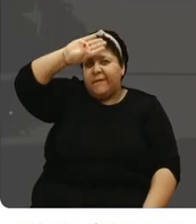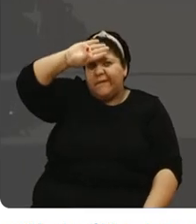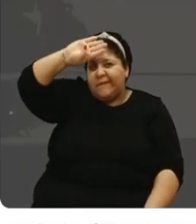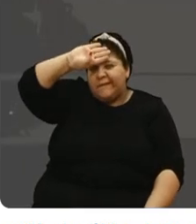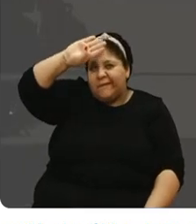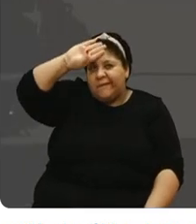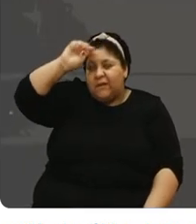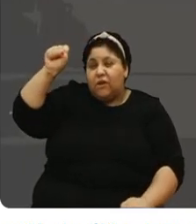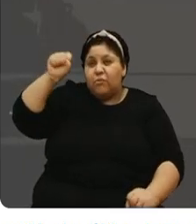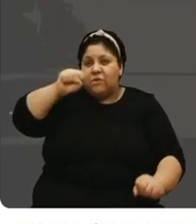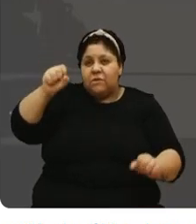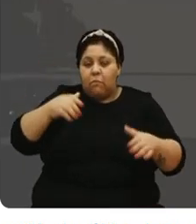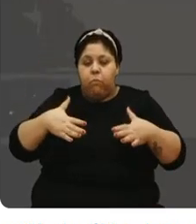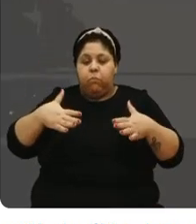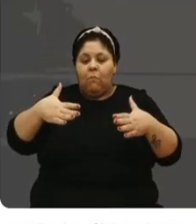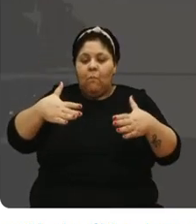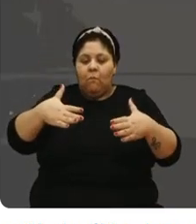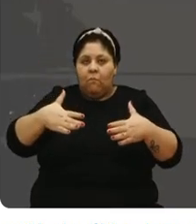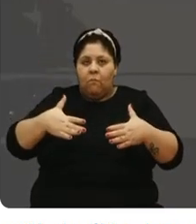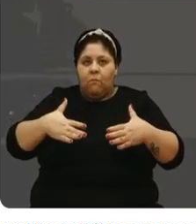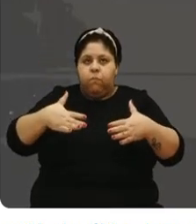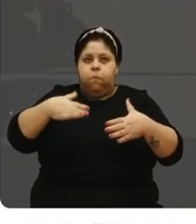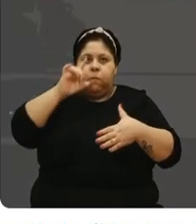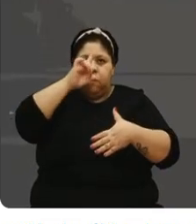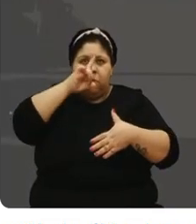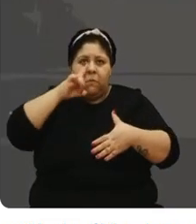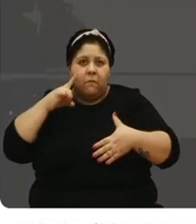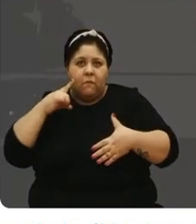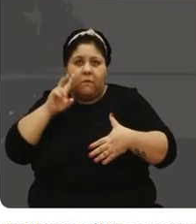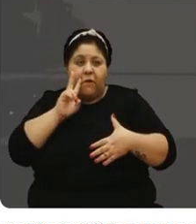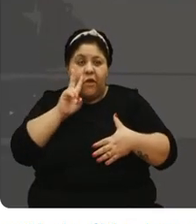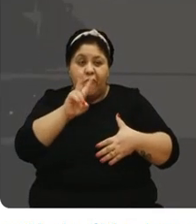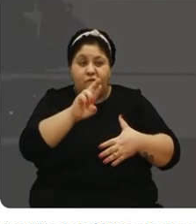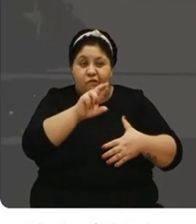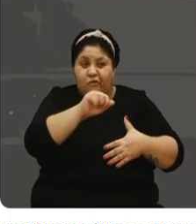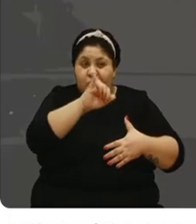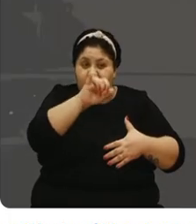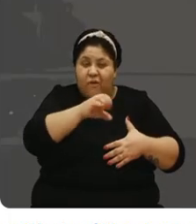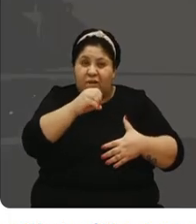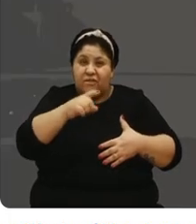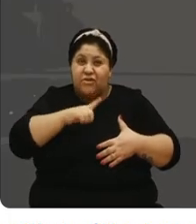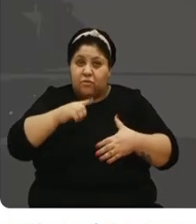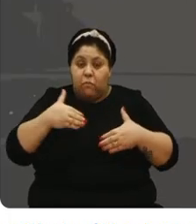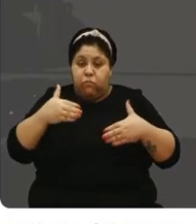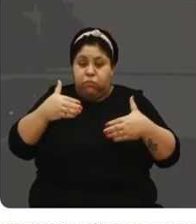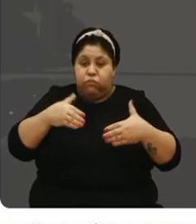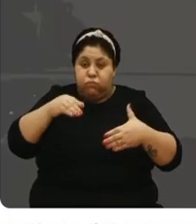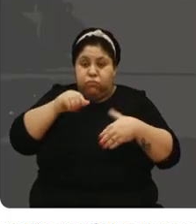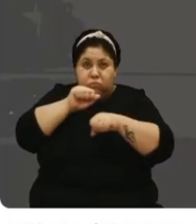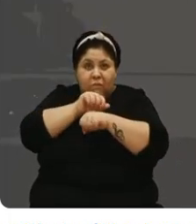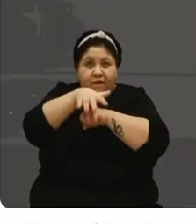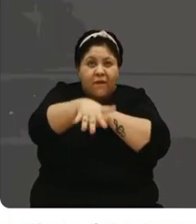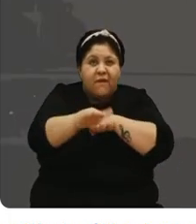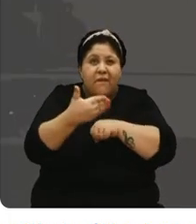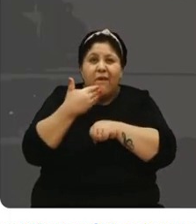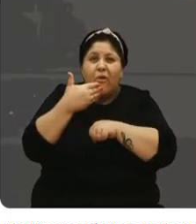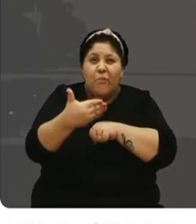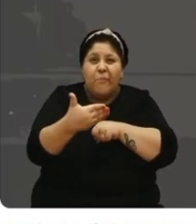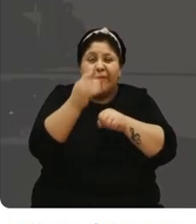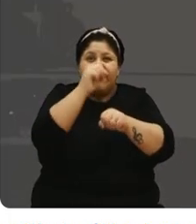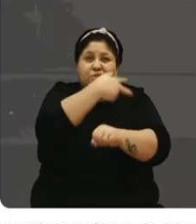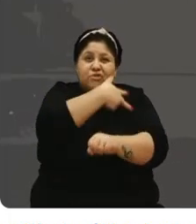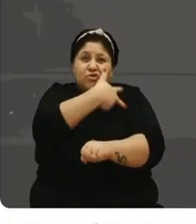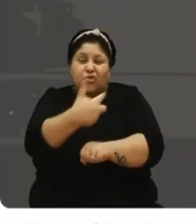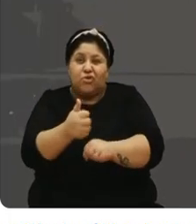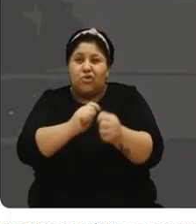com suspeita de pneumonia. Viu o raio-x dela, realmente tinha uma pneumonia viral. E eu solicitei os exames de investigação, rastreamento